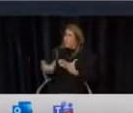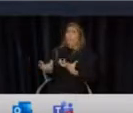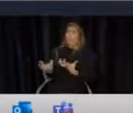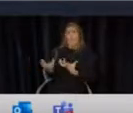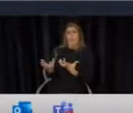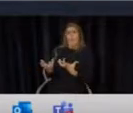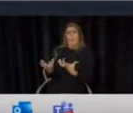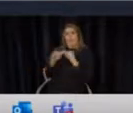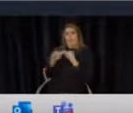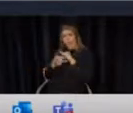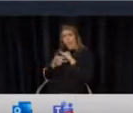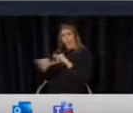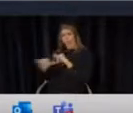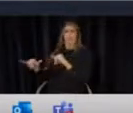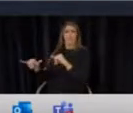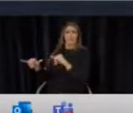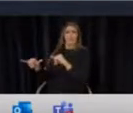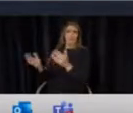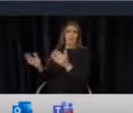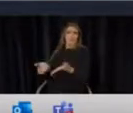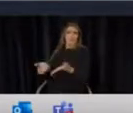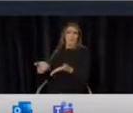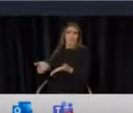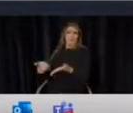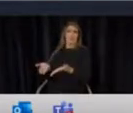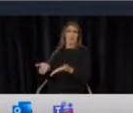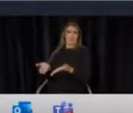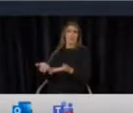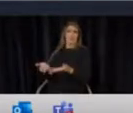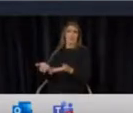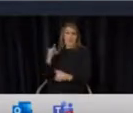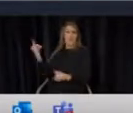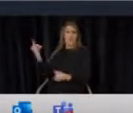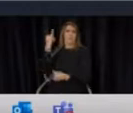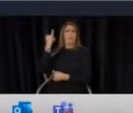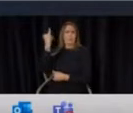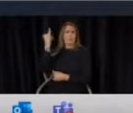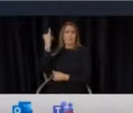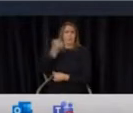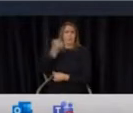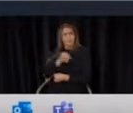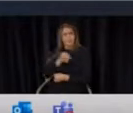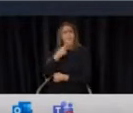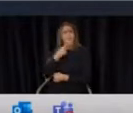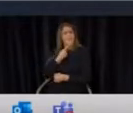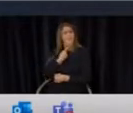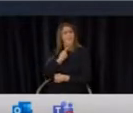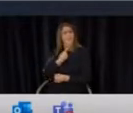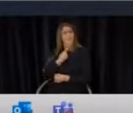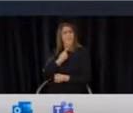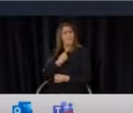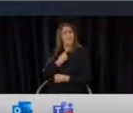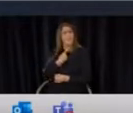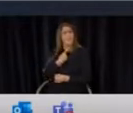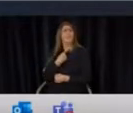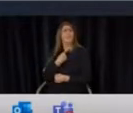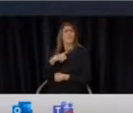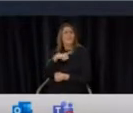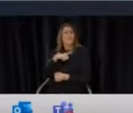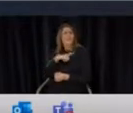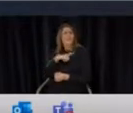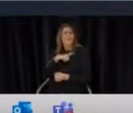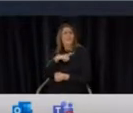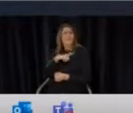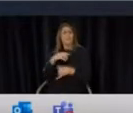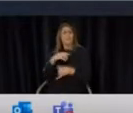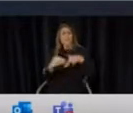para vocês hoje é essa. Se a vontade de vocês é de ser doador de órgãos, comunique à família de vocês.